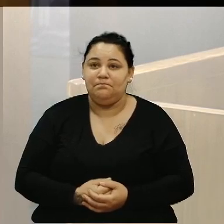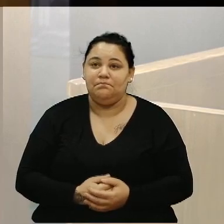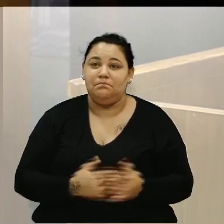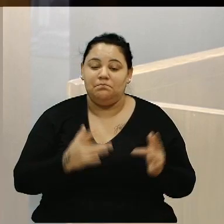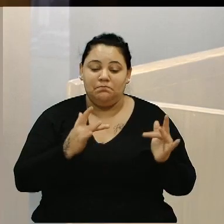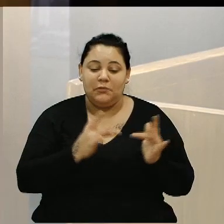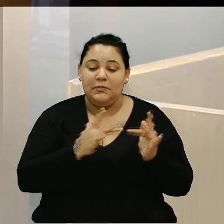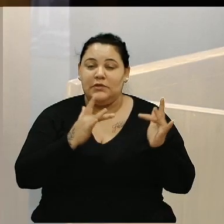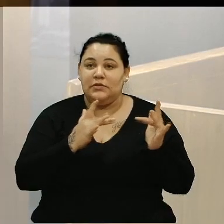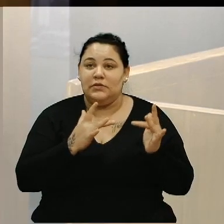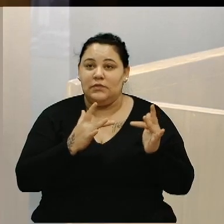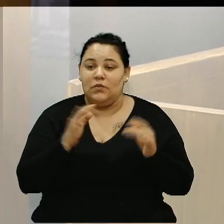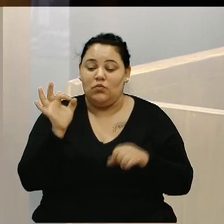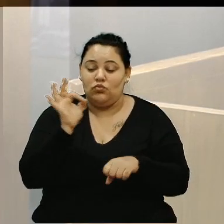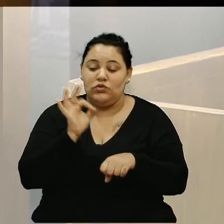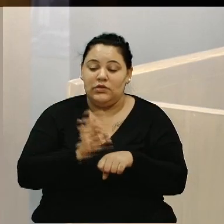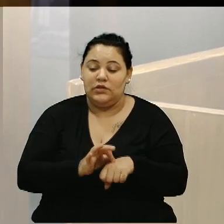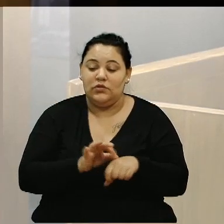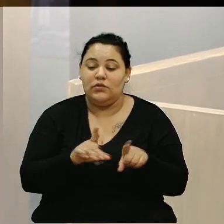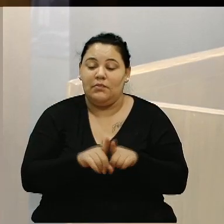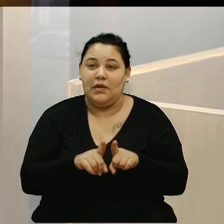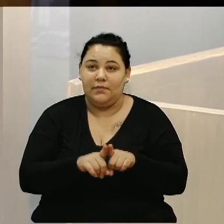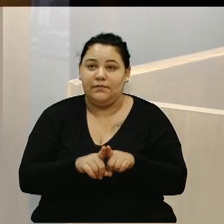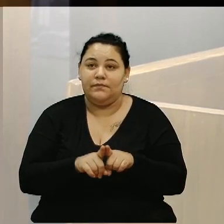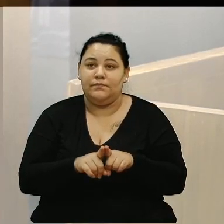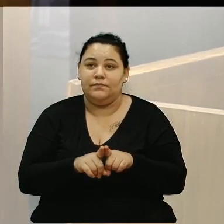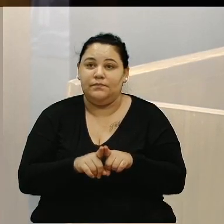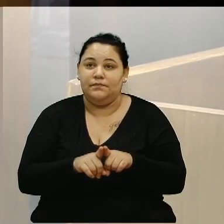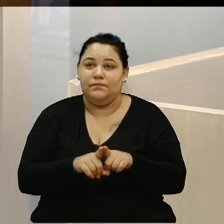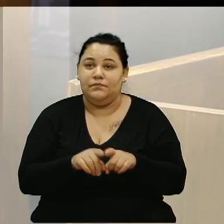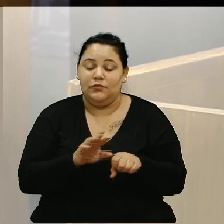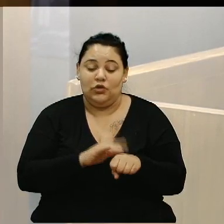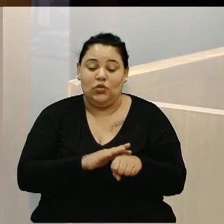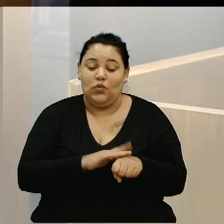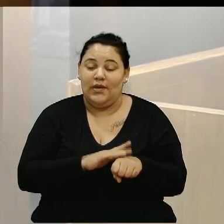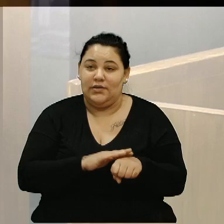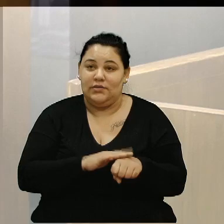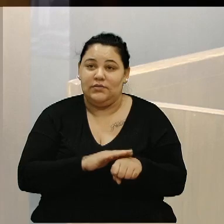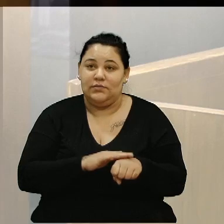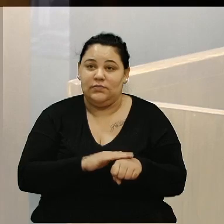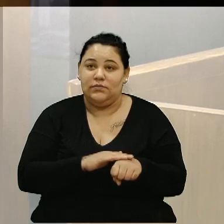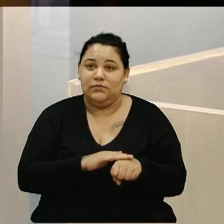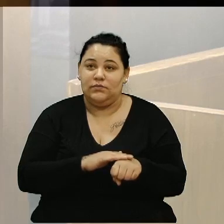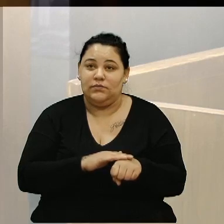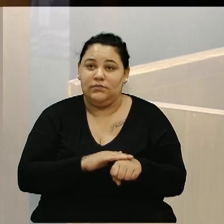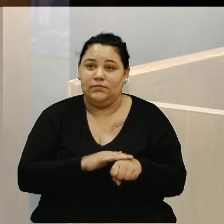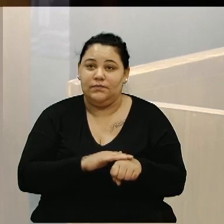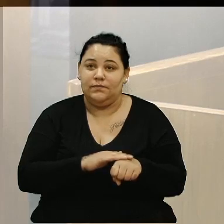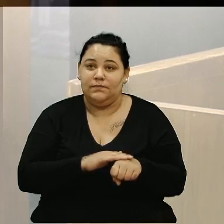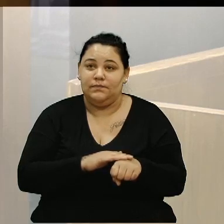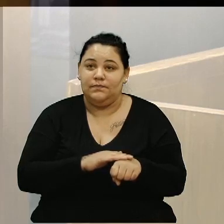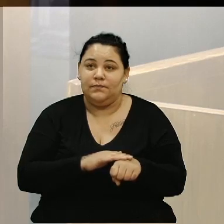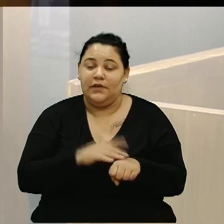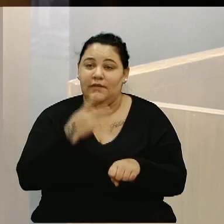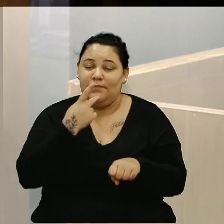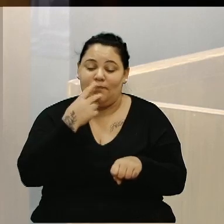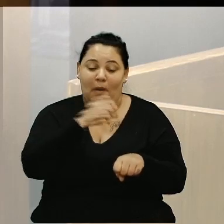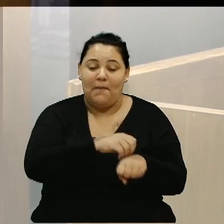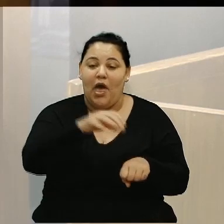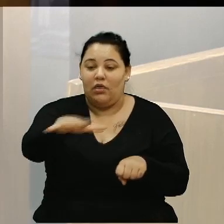Contaminações, os mosquitos da dengue, as doenças que são chamadas endêmicas.